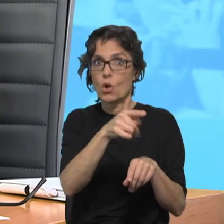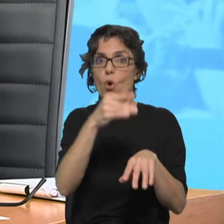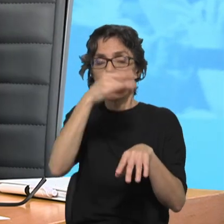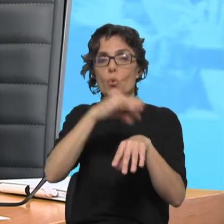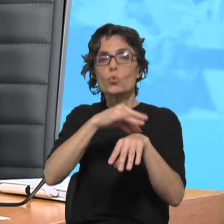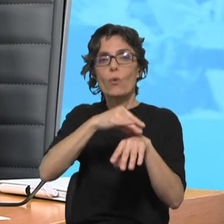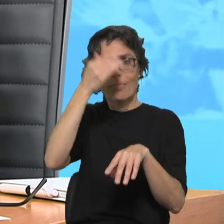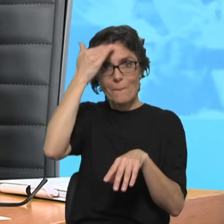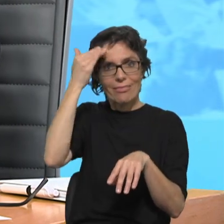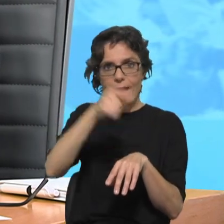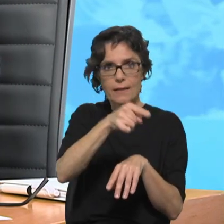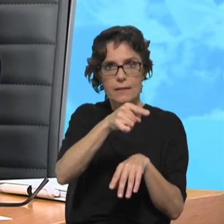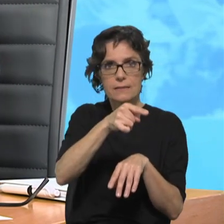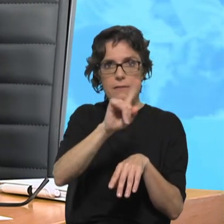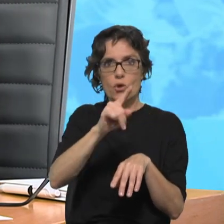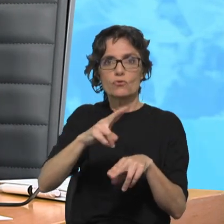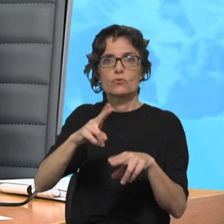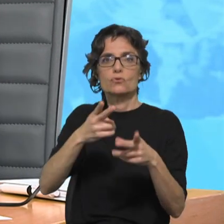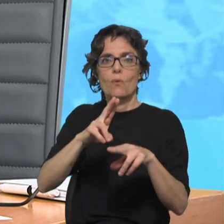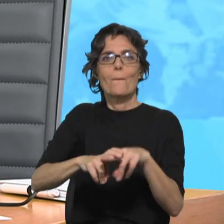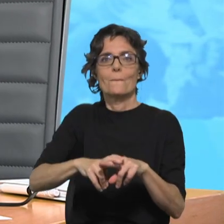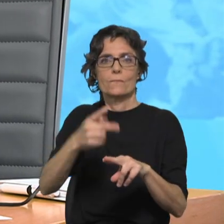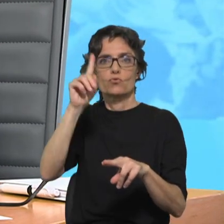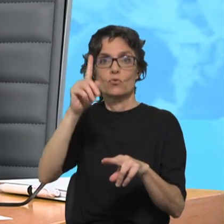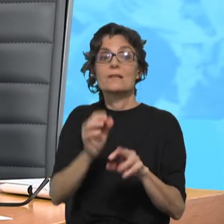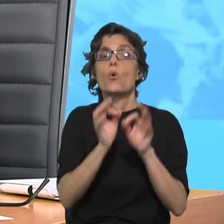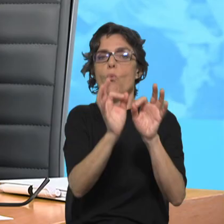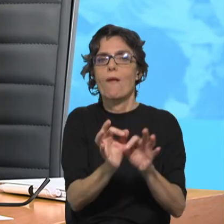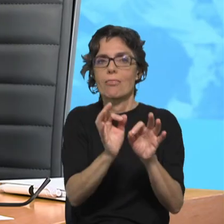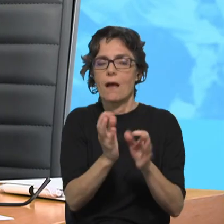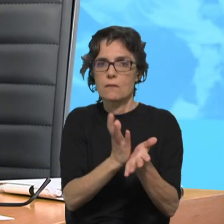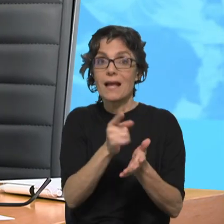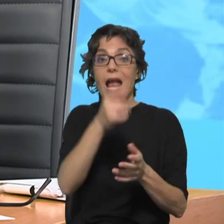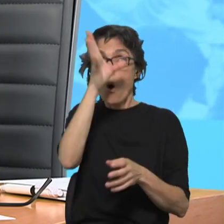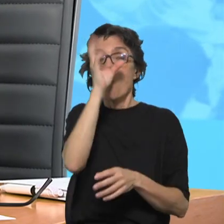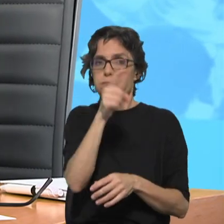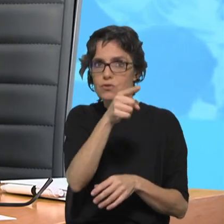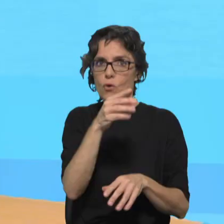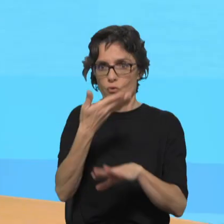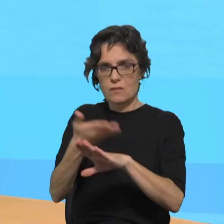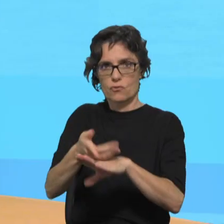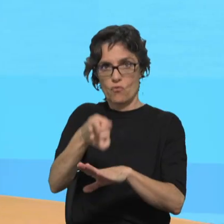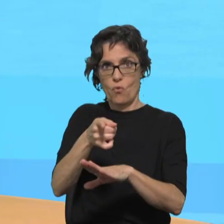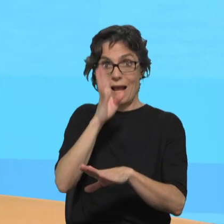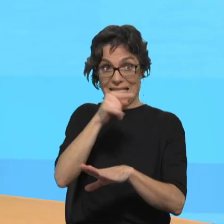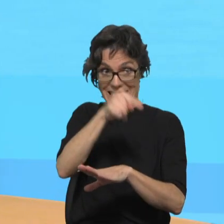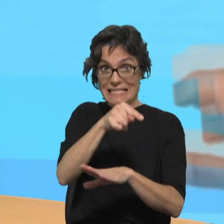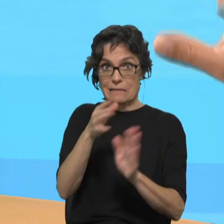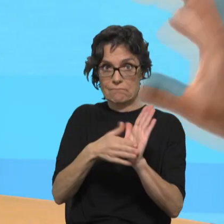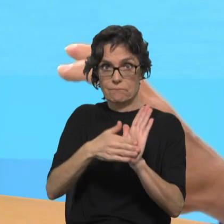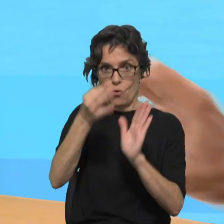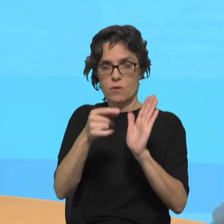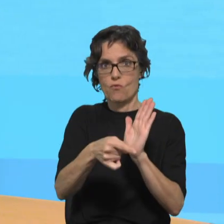mentais não são presos. Os doentes mentais são tratados. E os abusadores sexuais, se assim for decidido pelo